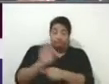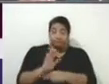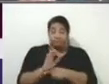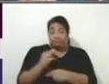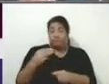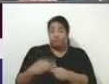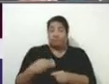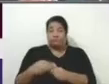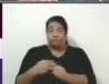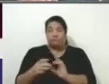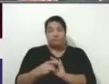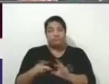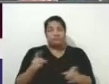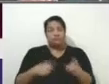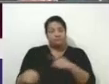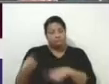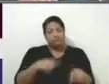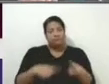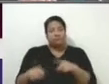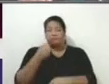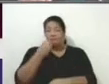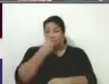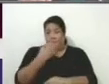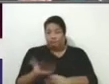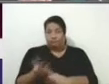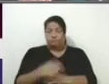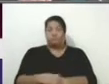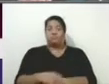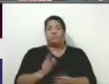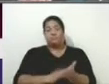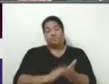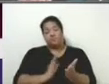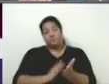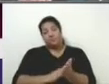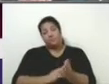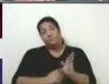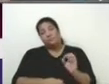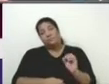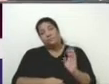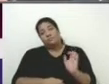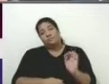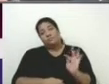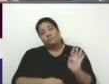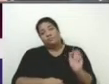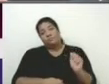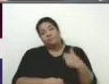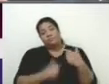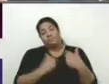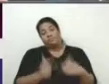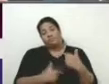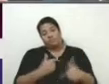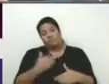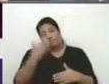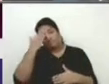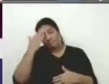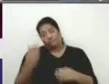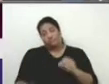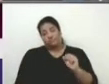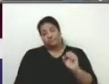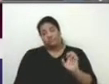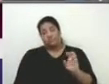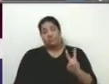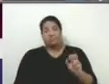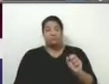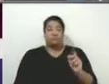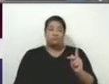muito frutíferas. Então, parabéns, Roberta, pelo seu trabalho. Obrigado, pessoal do CEVAP, pelo convite. E, antes que